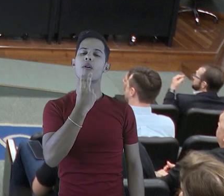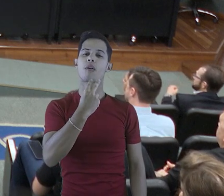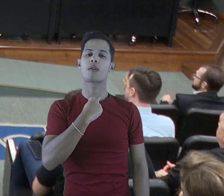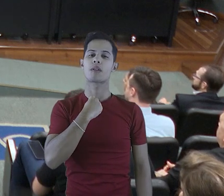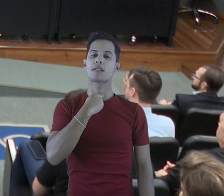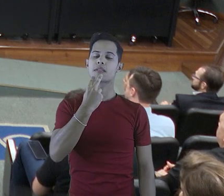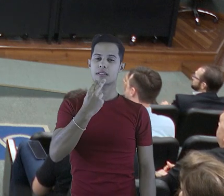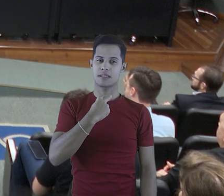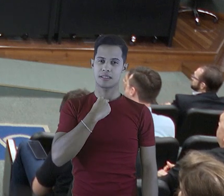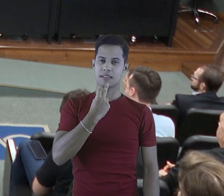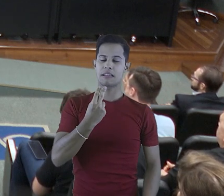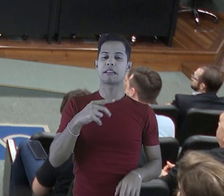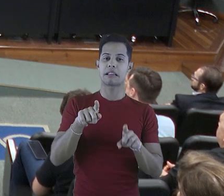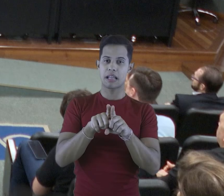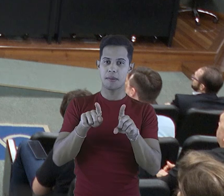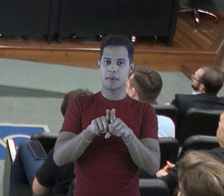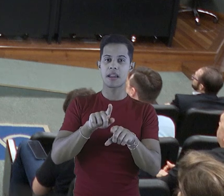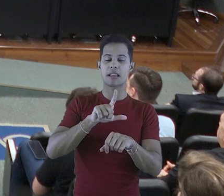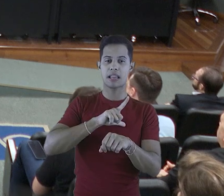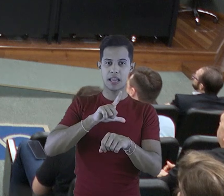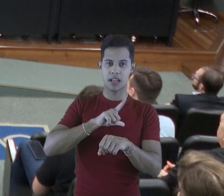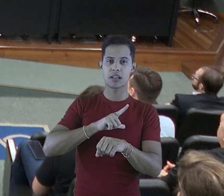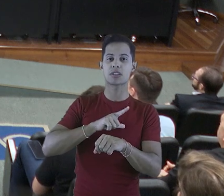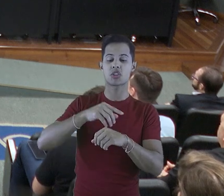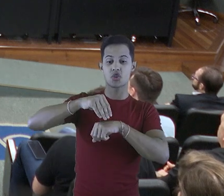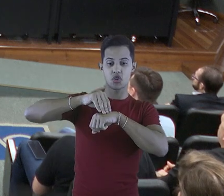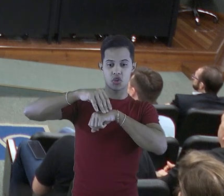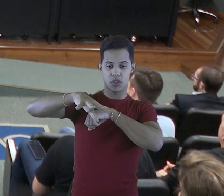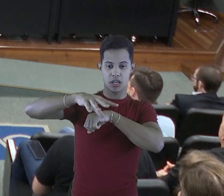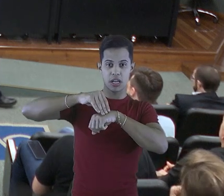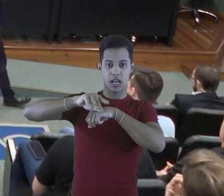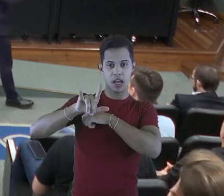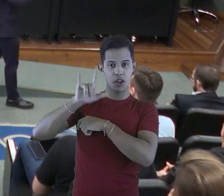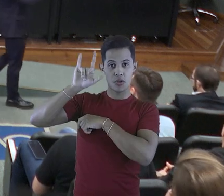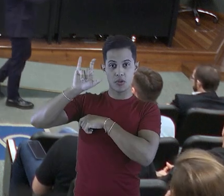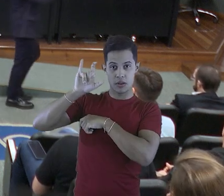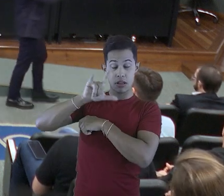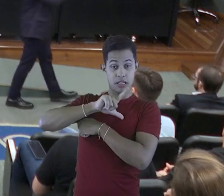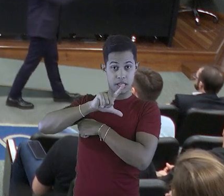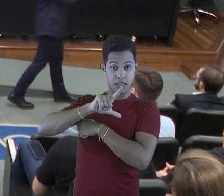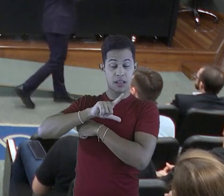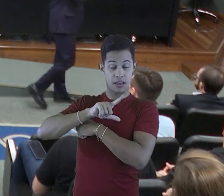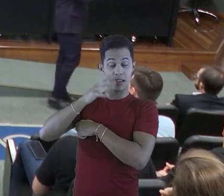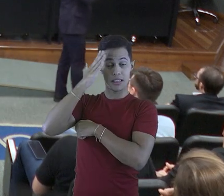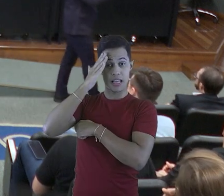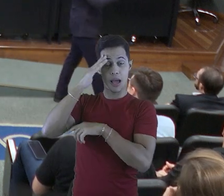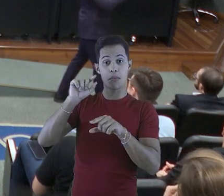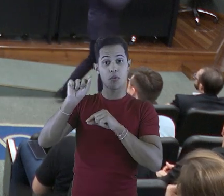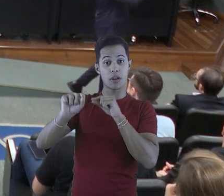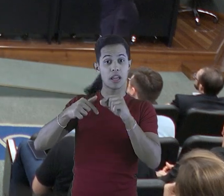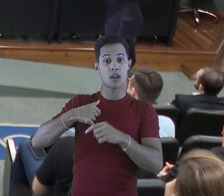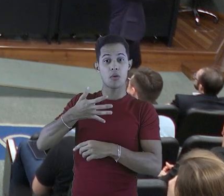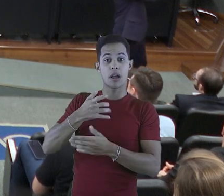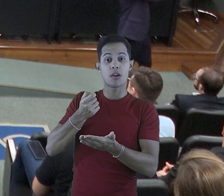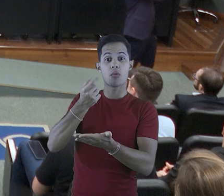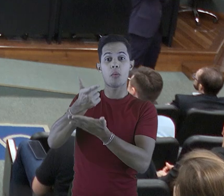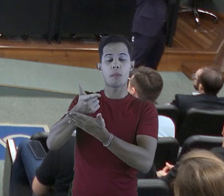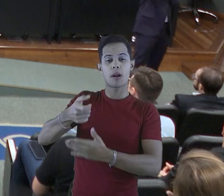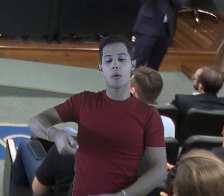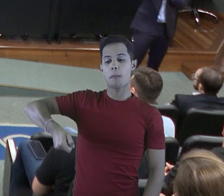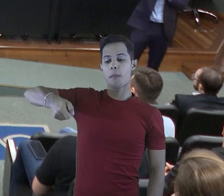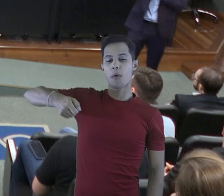o que vem para mim como sugestão de bolsa no Instagram é em razão dessa captação. Ele sabe que eu quero uma bolsa para minha esposa. Então, ele me dá